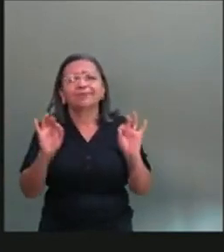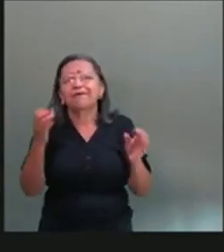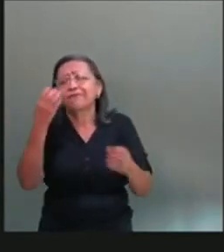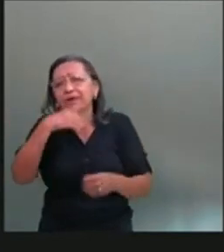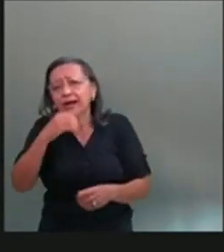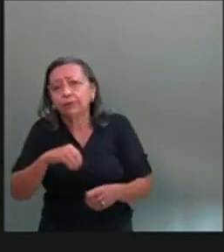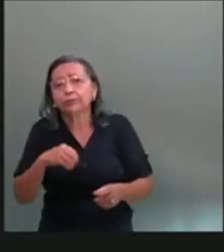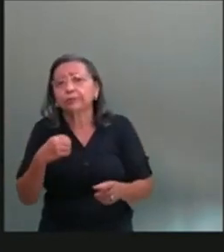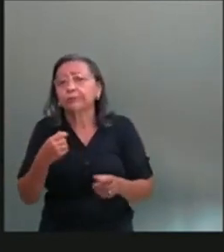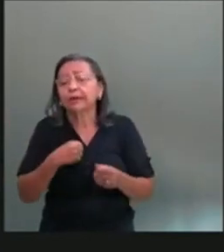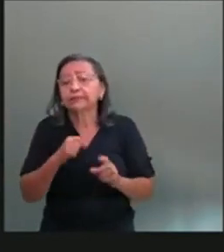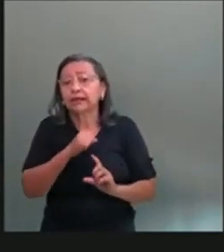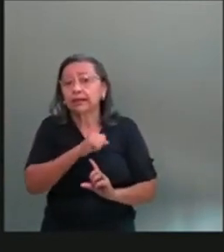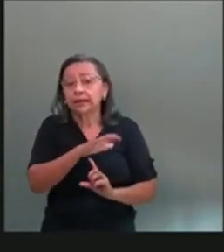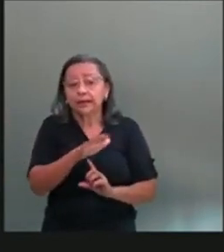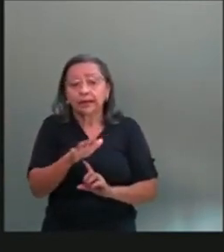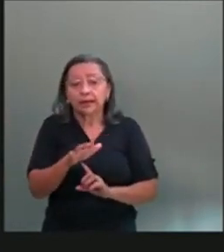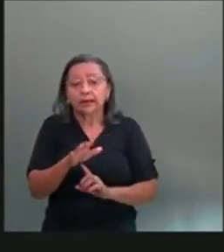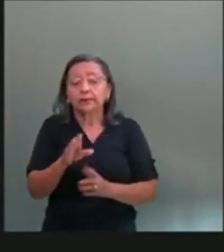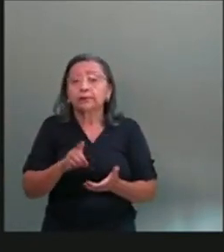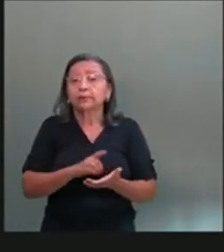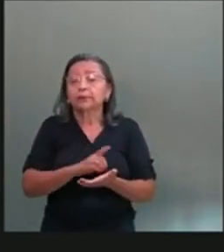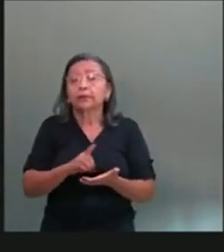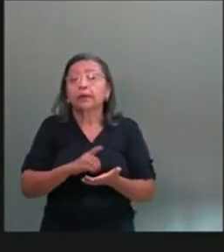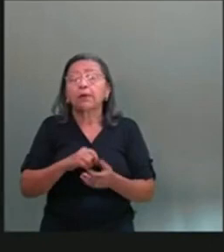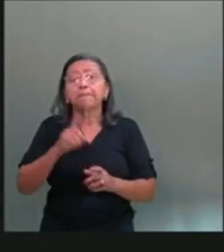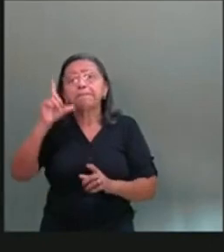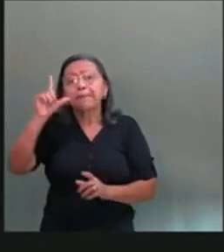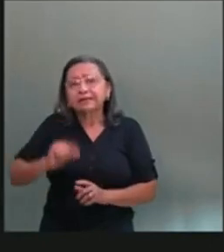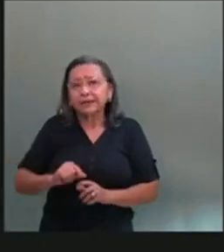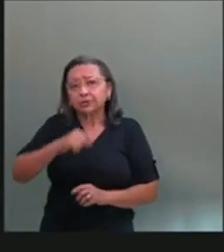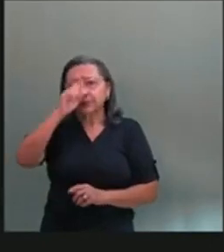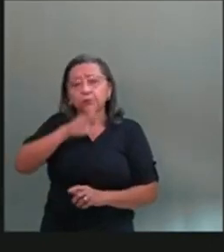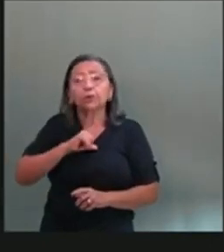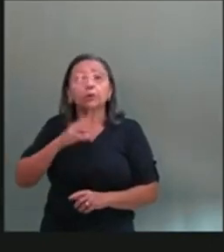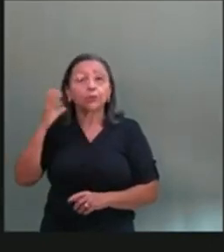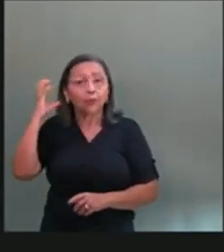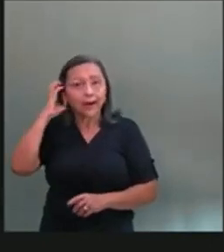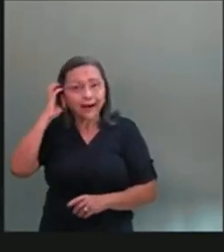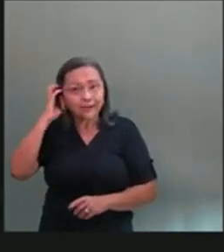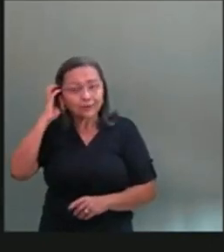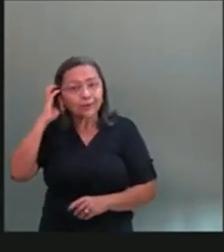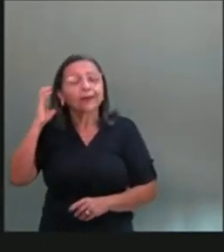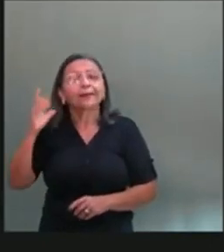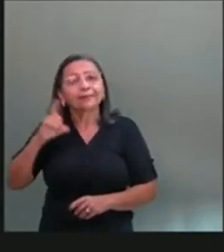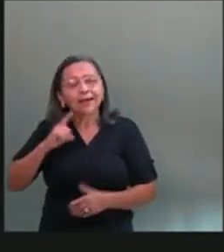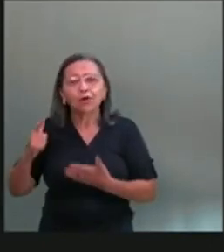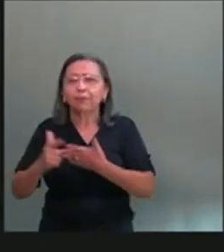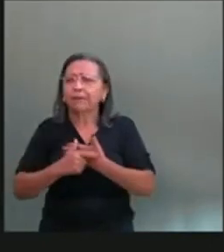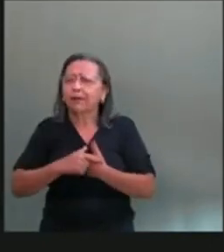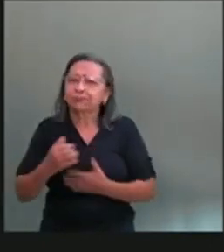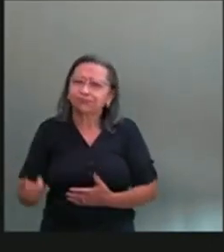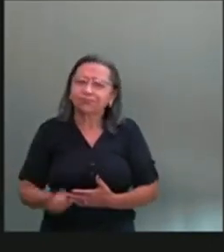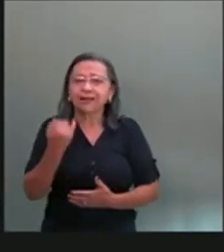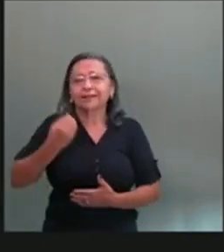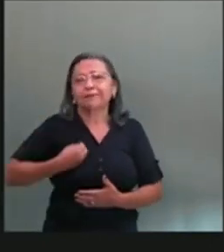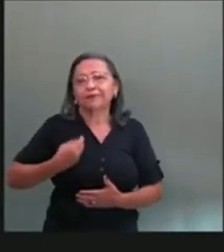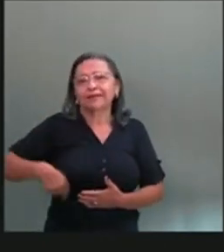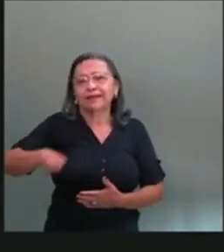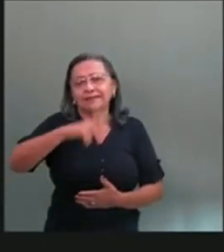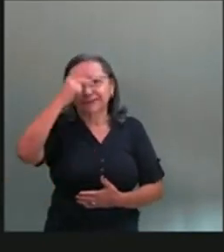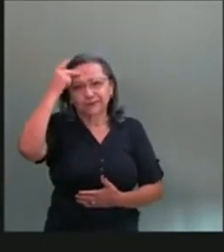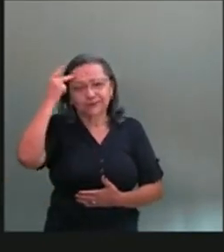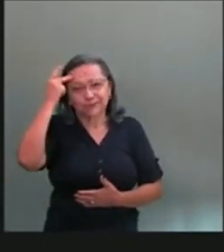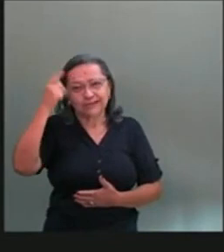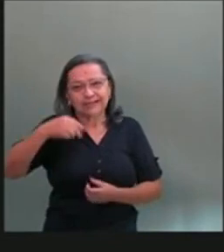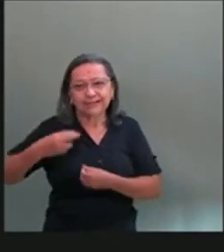Nossa cobertura, inclusive digital, é uma das mais baixas do Brasil. E o rádio acaba tendo um papel fundamental na vida dessas pessoas,